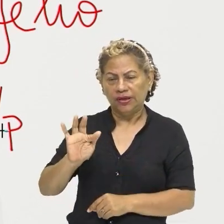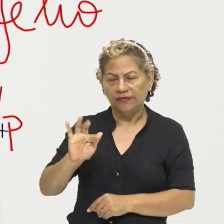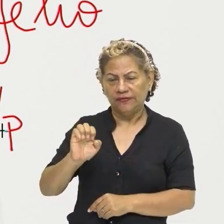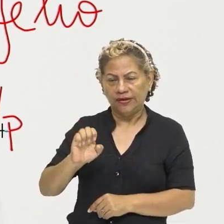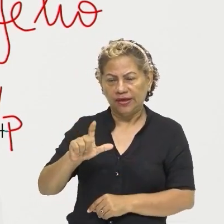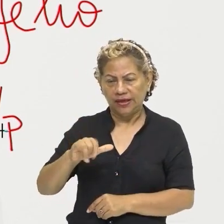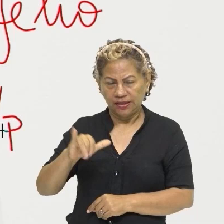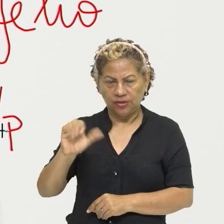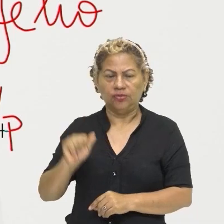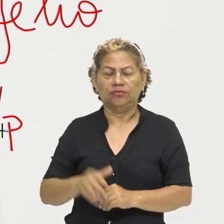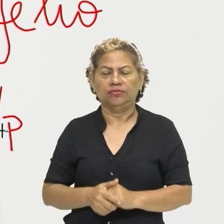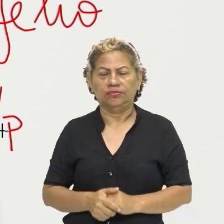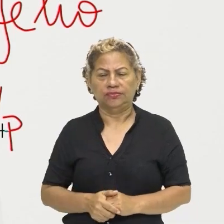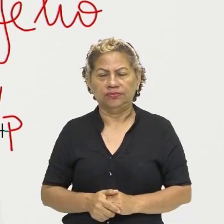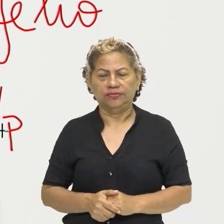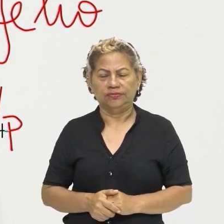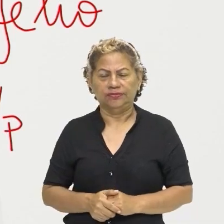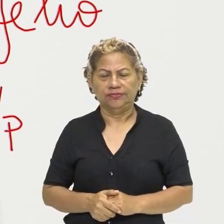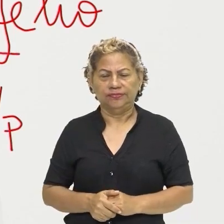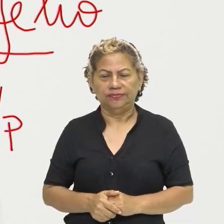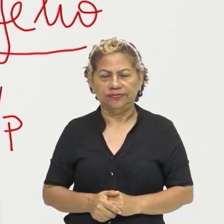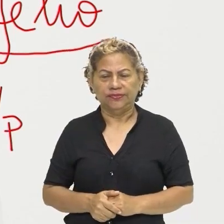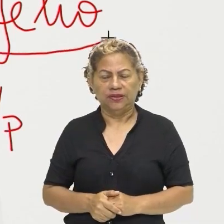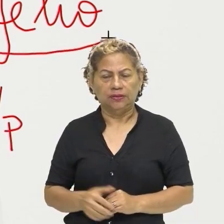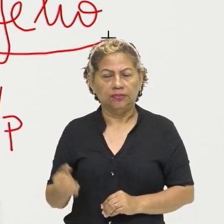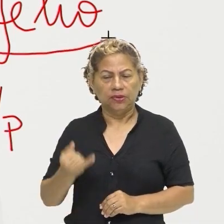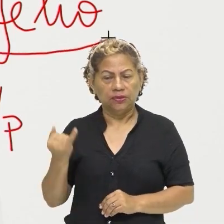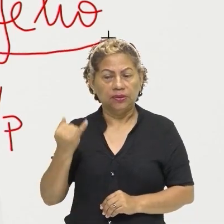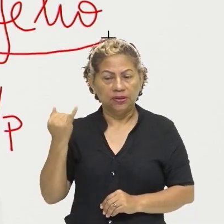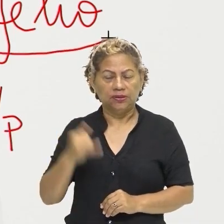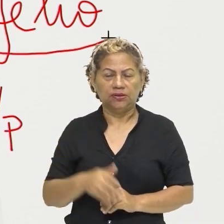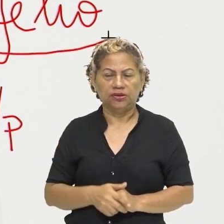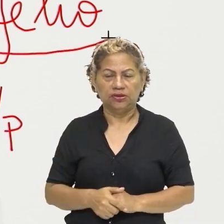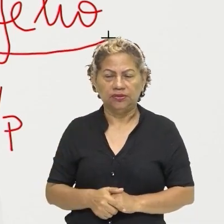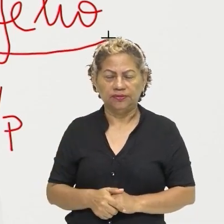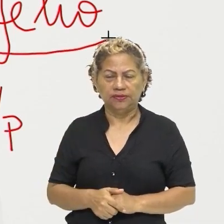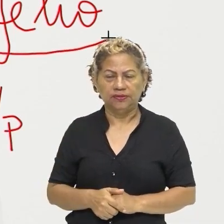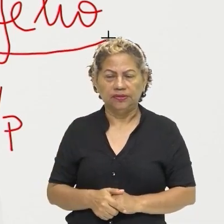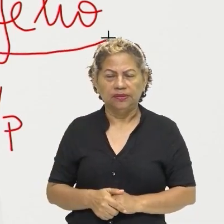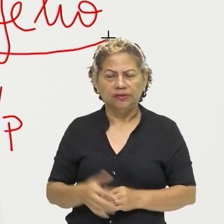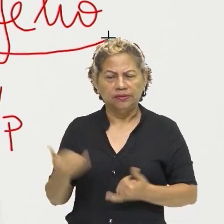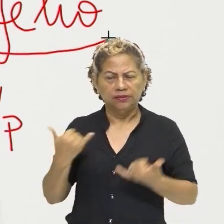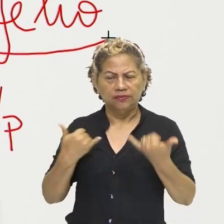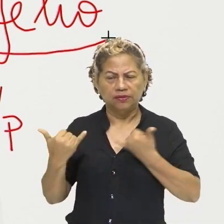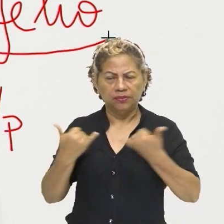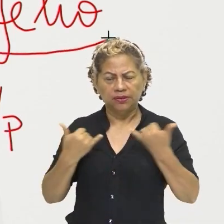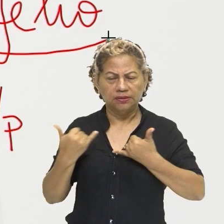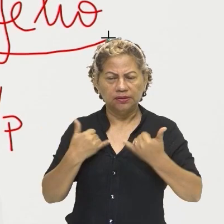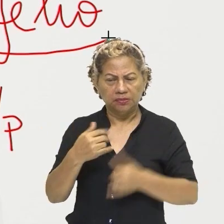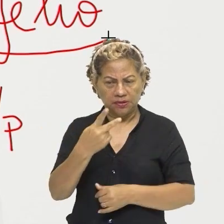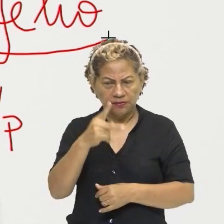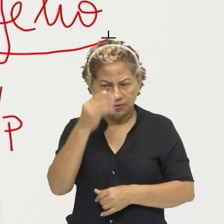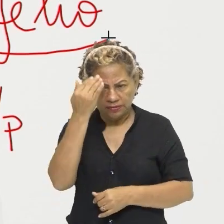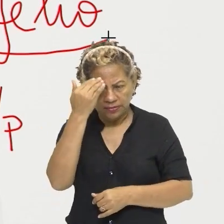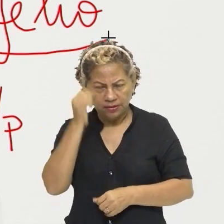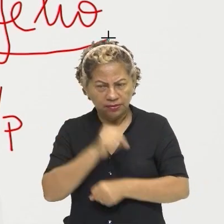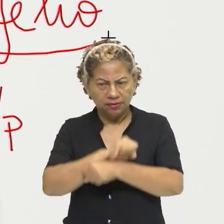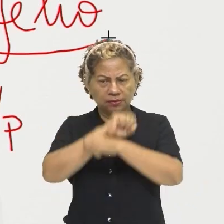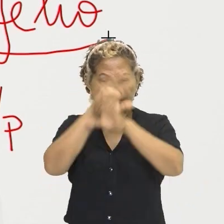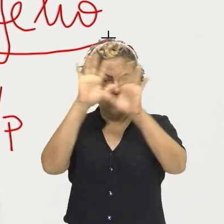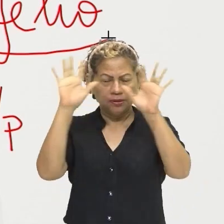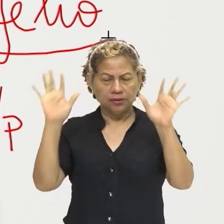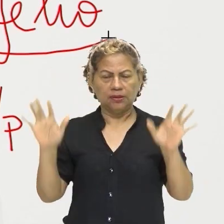a velocidade lá também é menor. É importante essa explicação para você, para que a gente